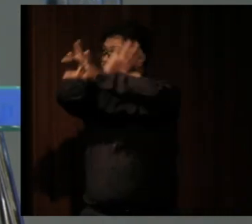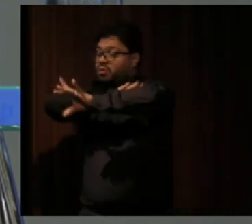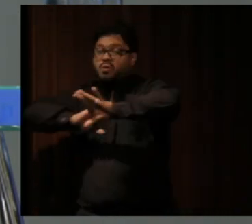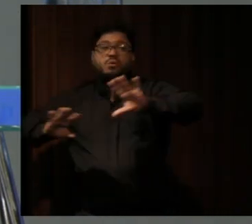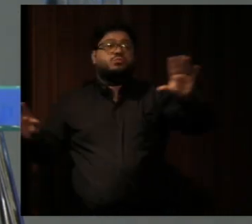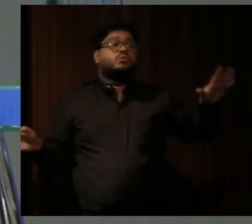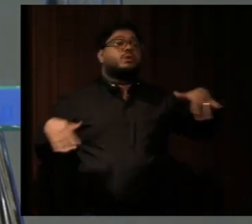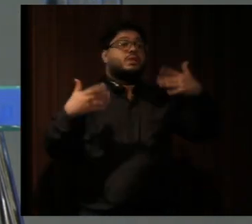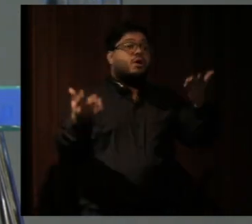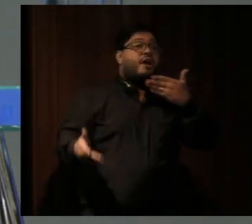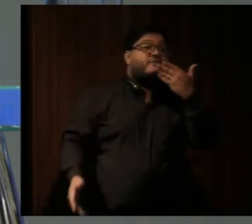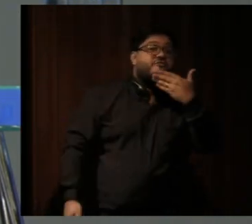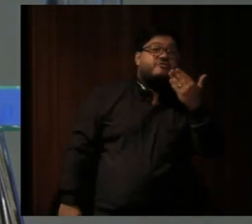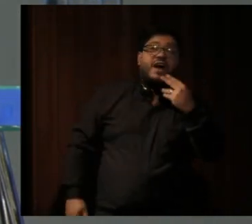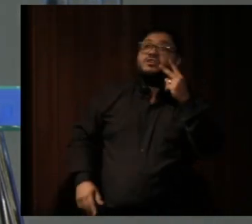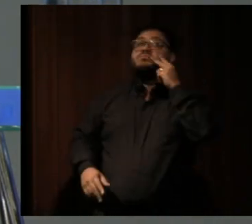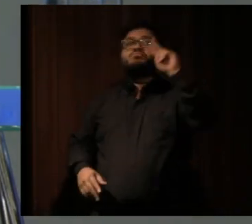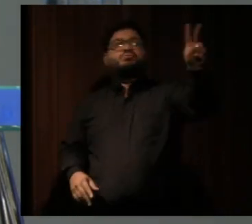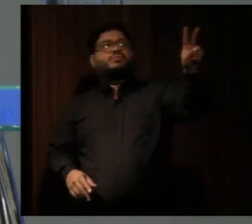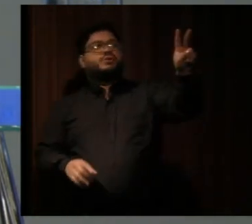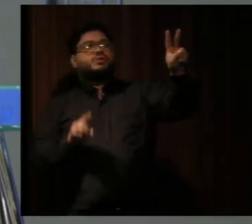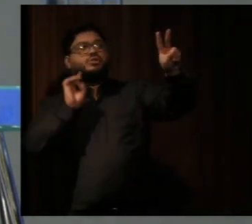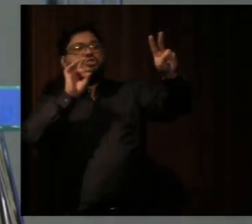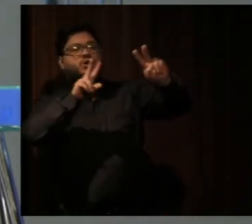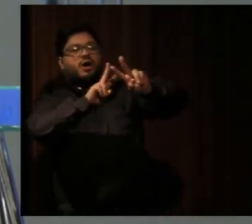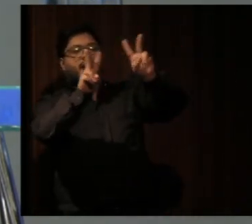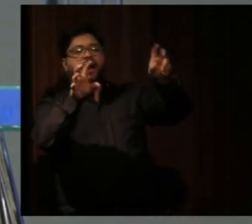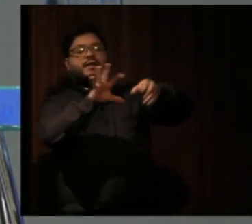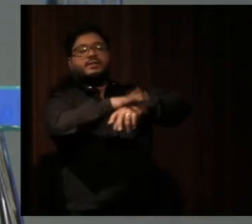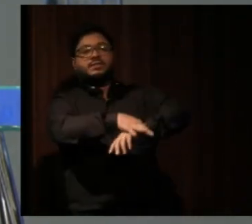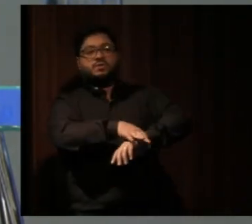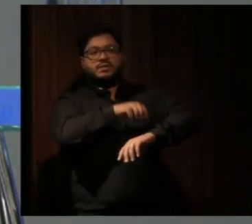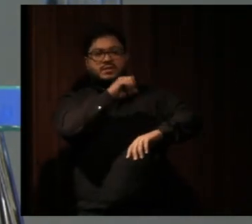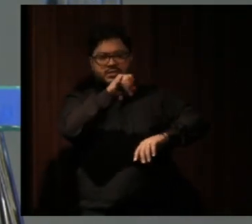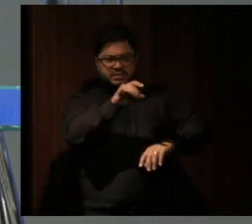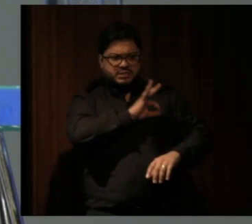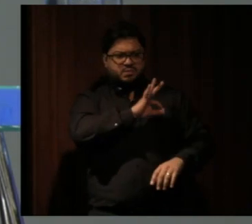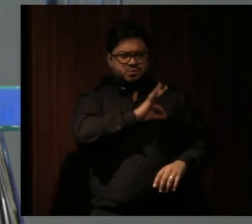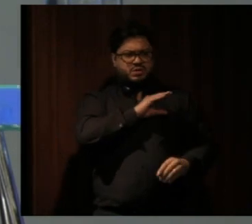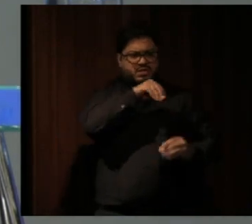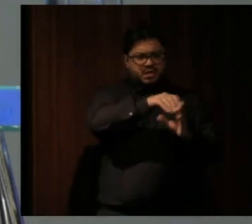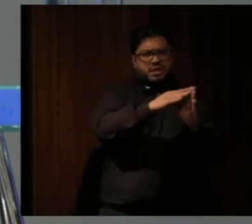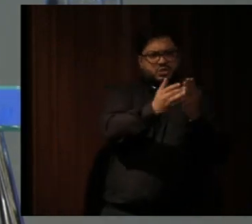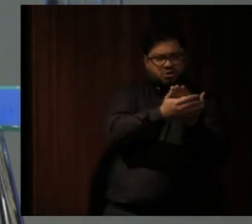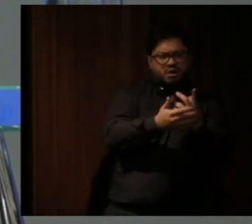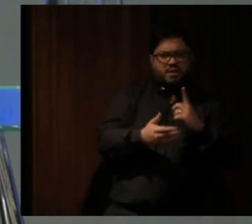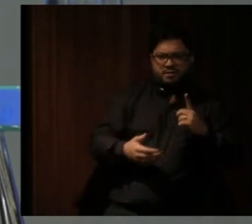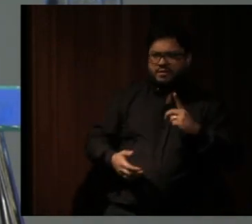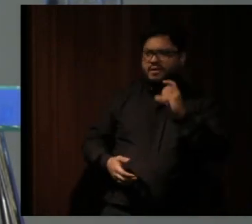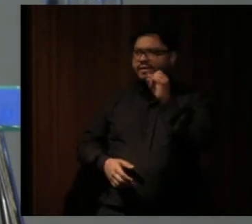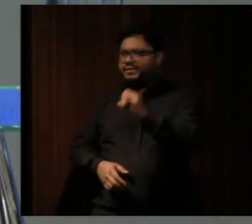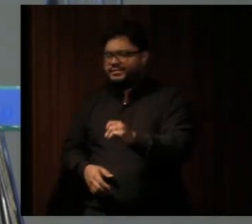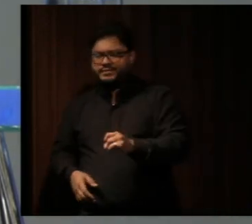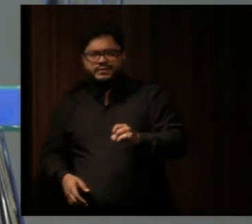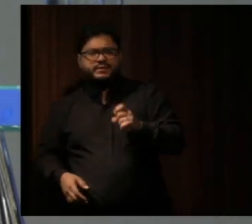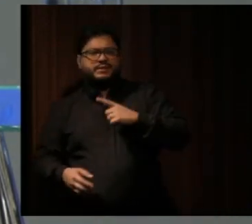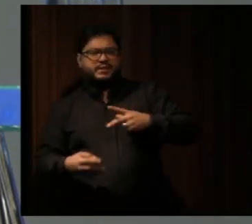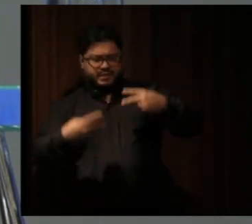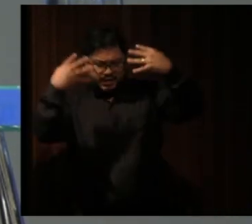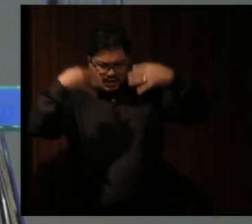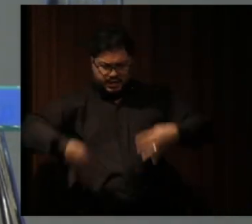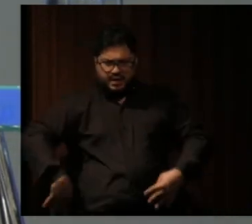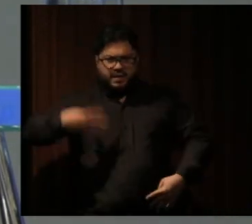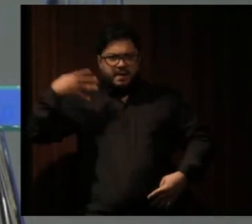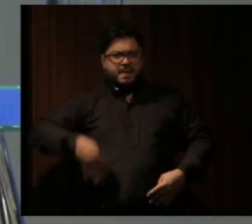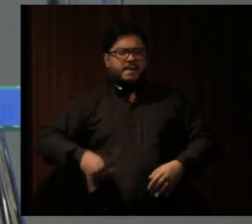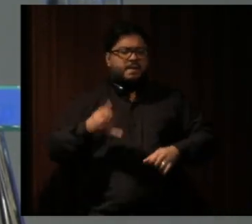é é fácil esse olhar só paraa questão da segurança se se tem PM na escola se tá passando se tem eh detector de metal